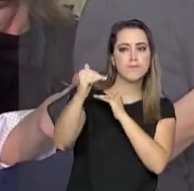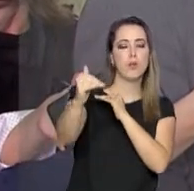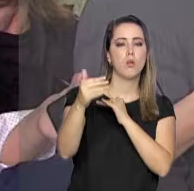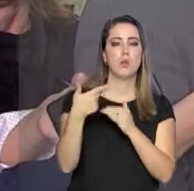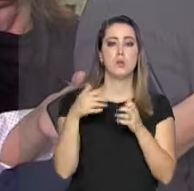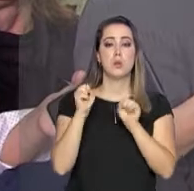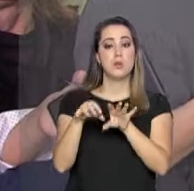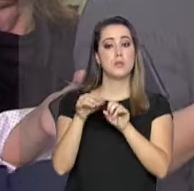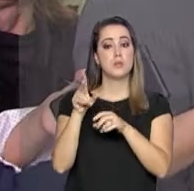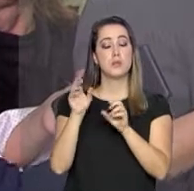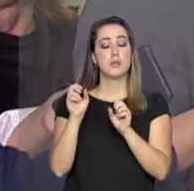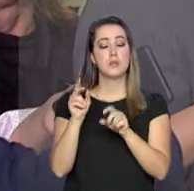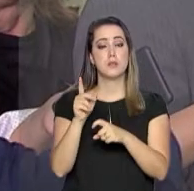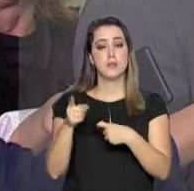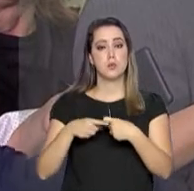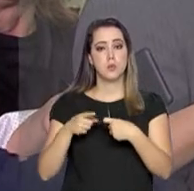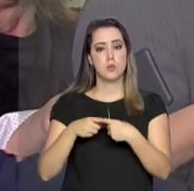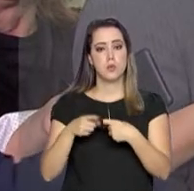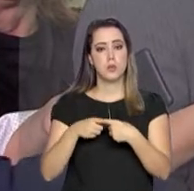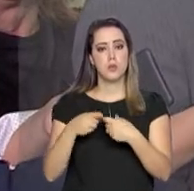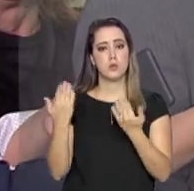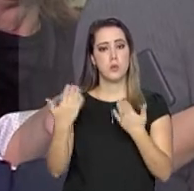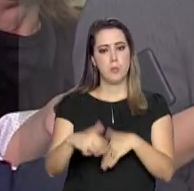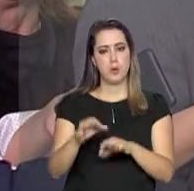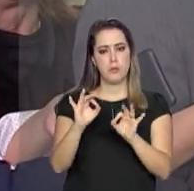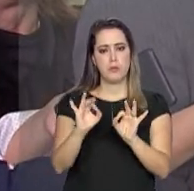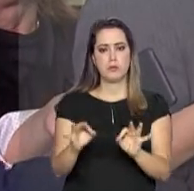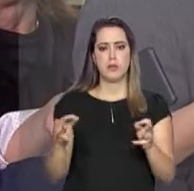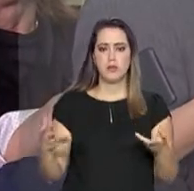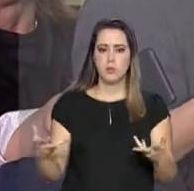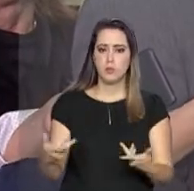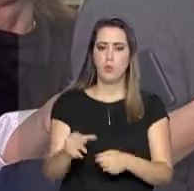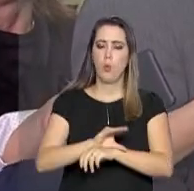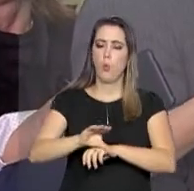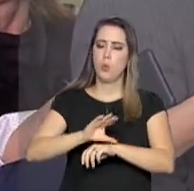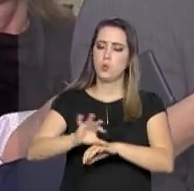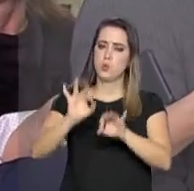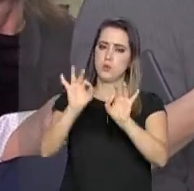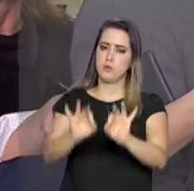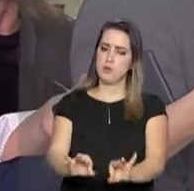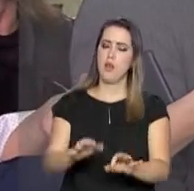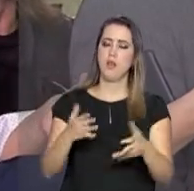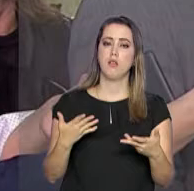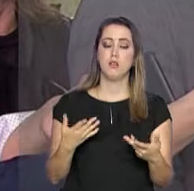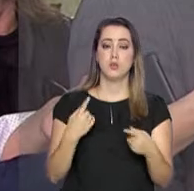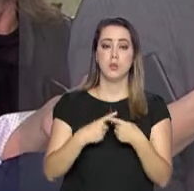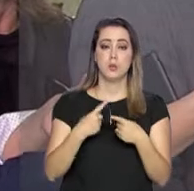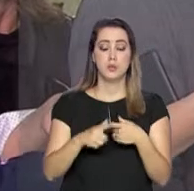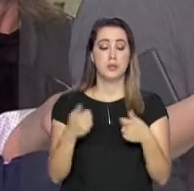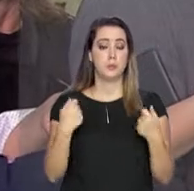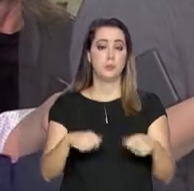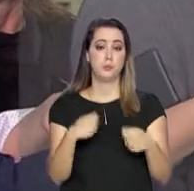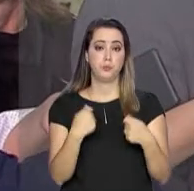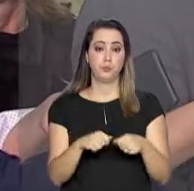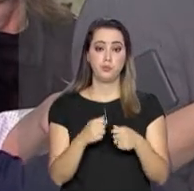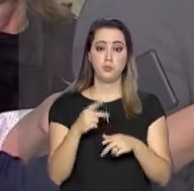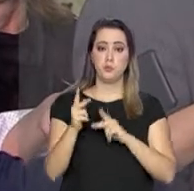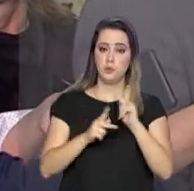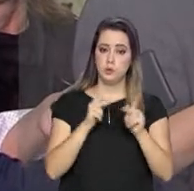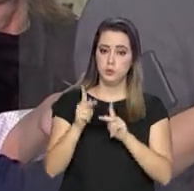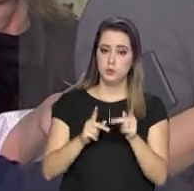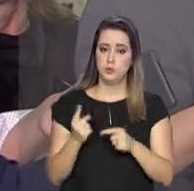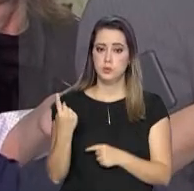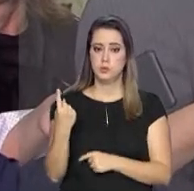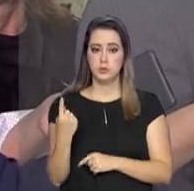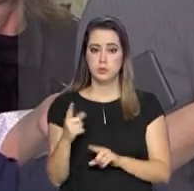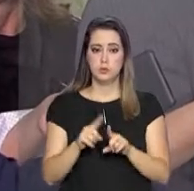médica no brasil passe por uma avaliação completa e uma adequação tendo em vista a necessidade da população de